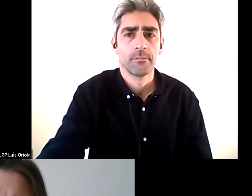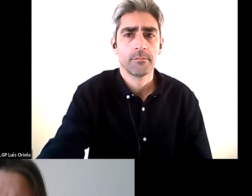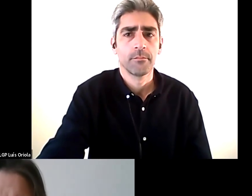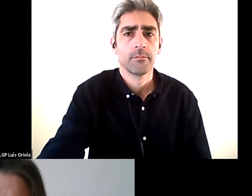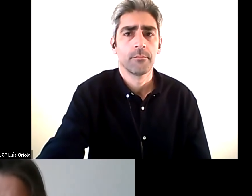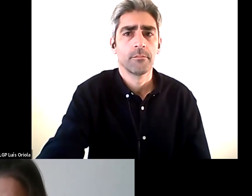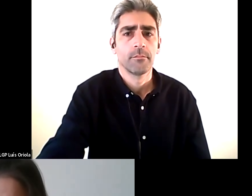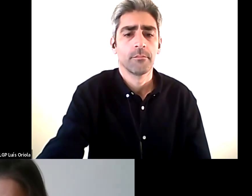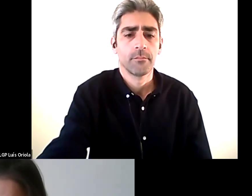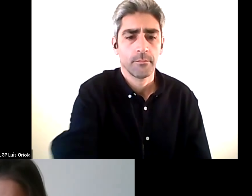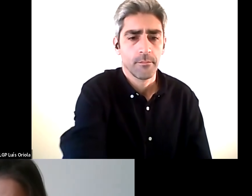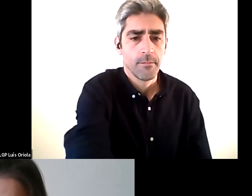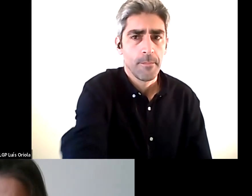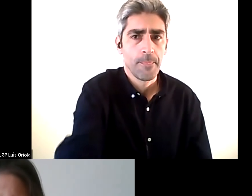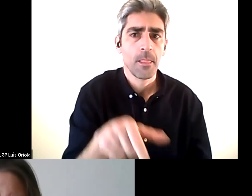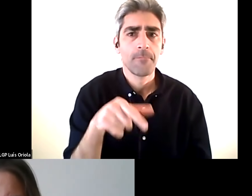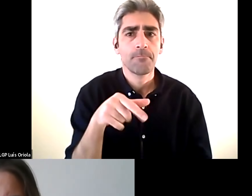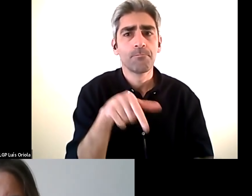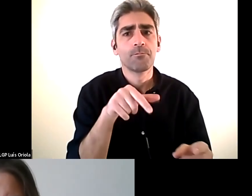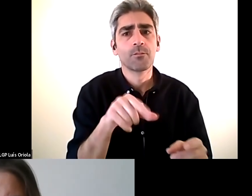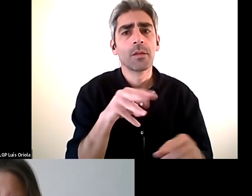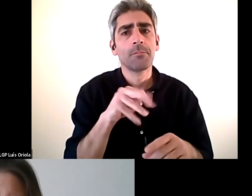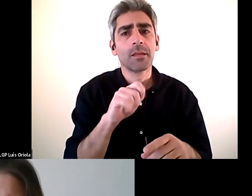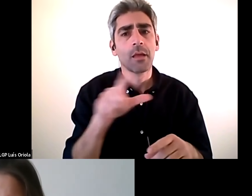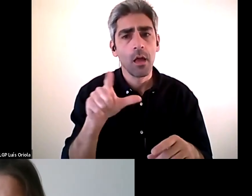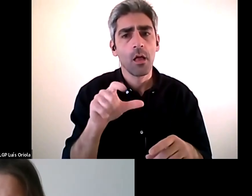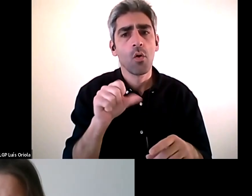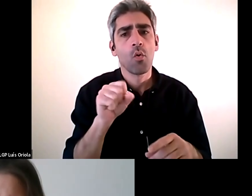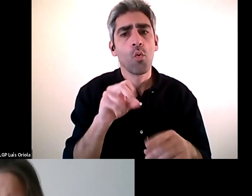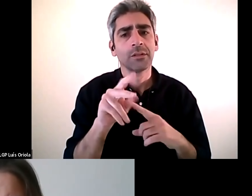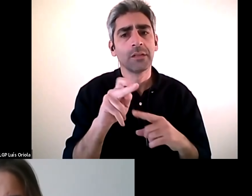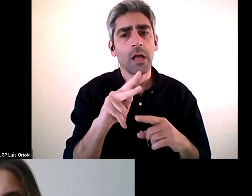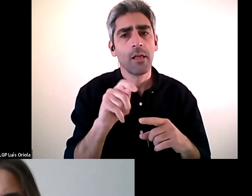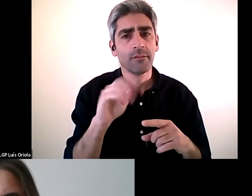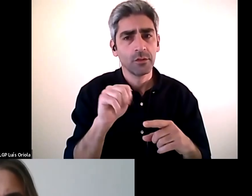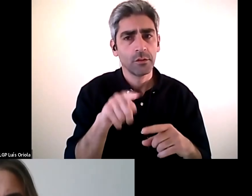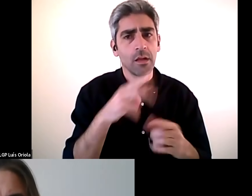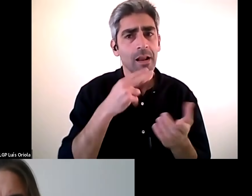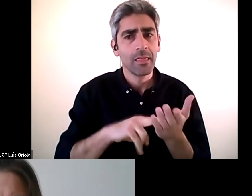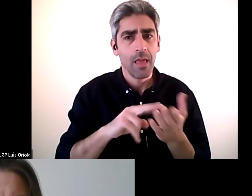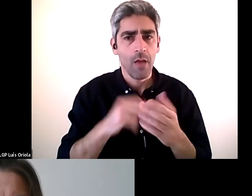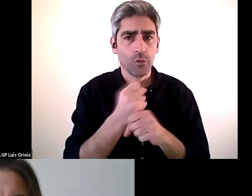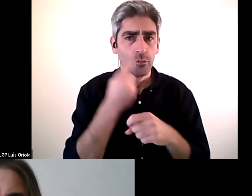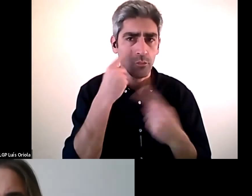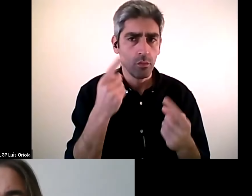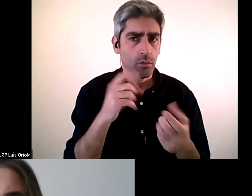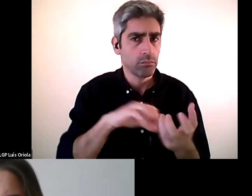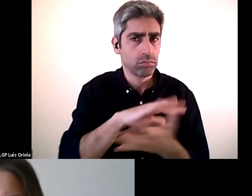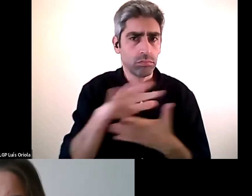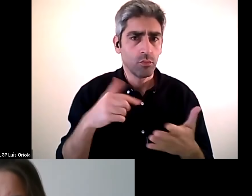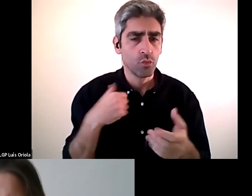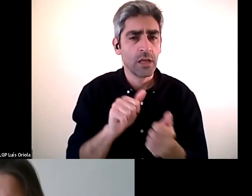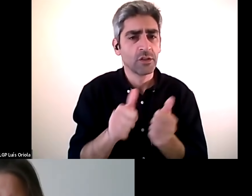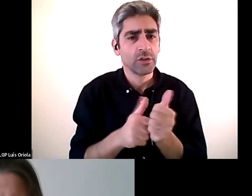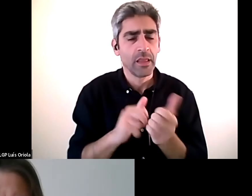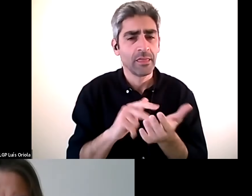realidade, do Miguel Gonçalves, a realidade da função pública está um caos. Eu sou assistente técnico e não há